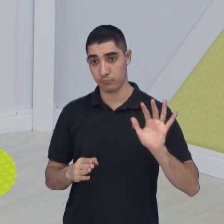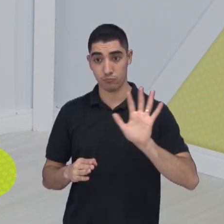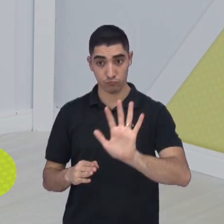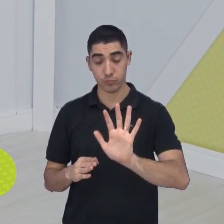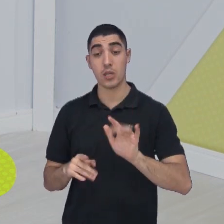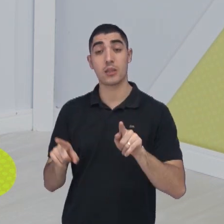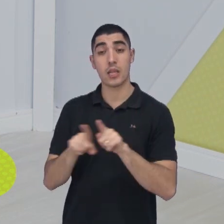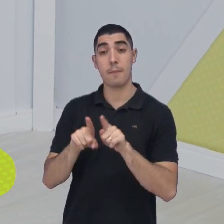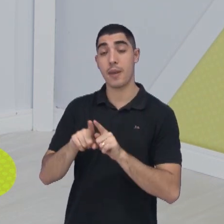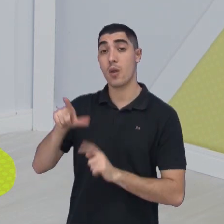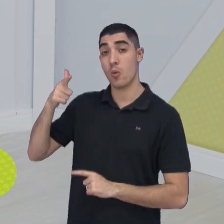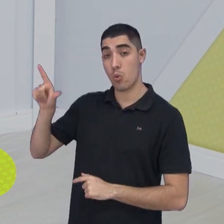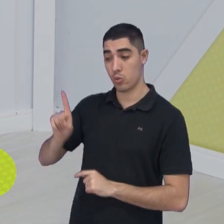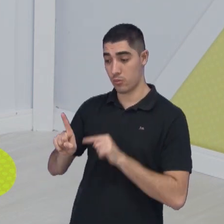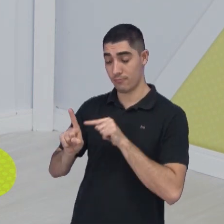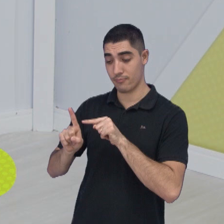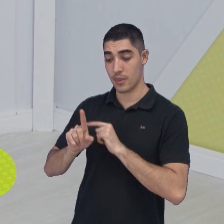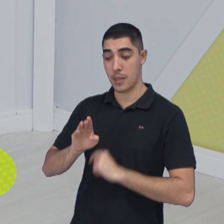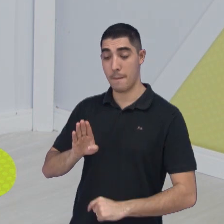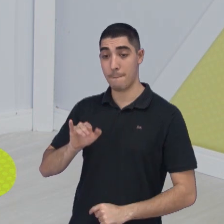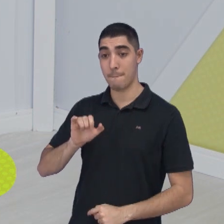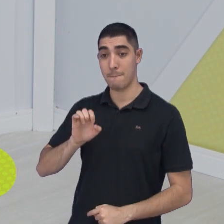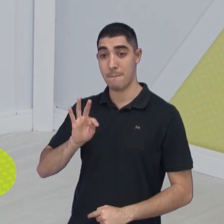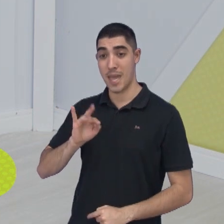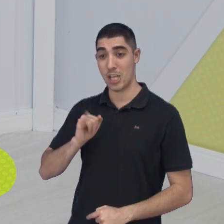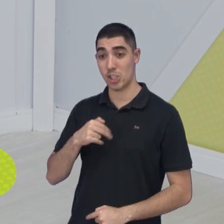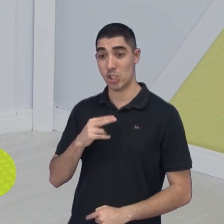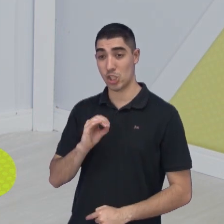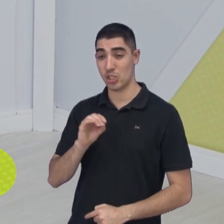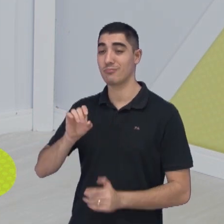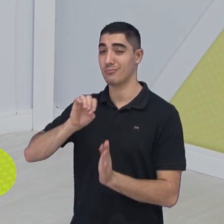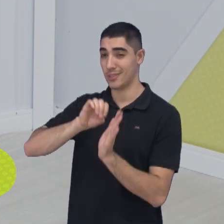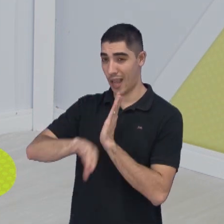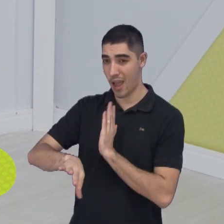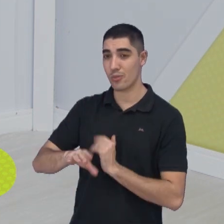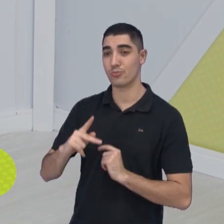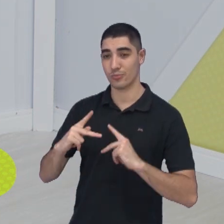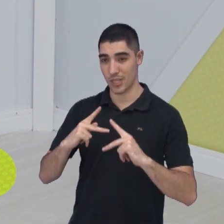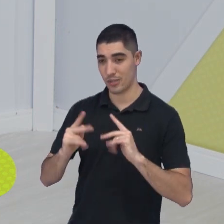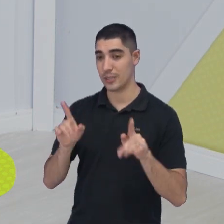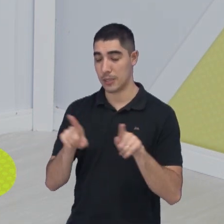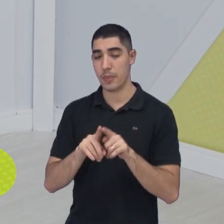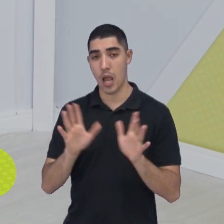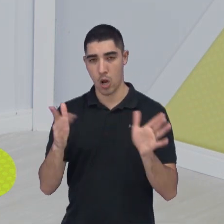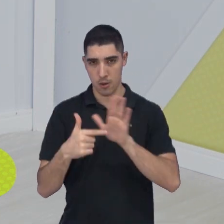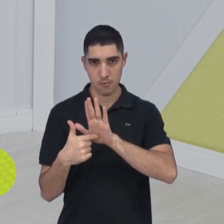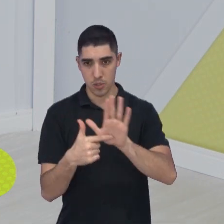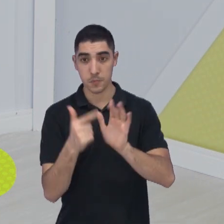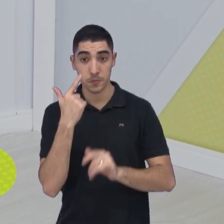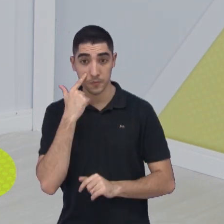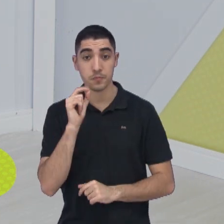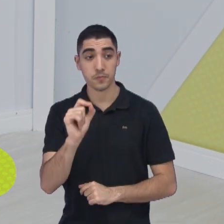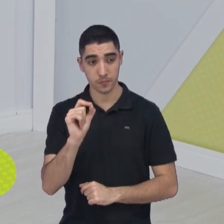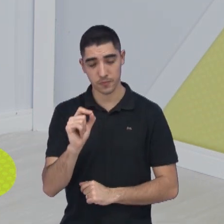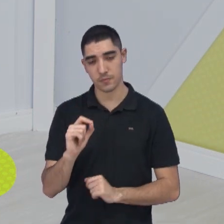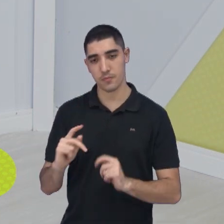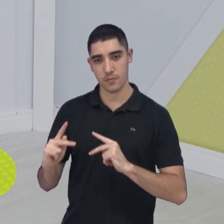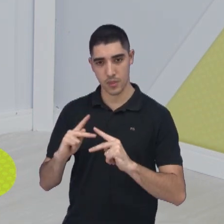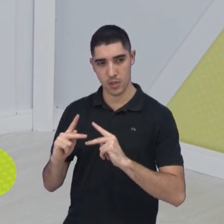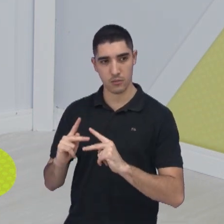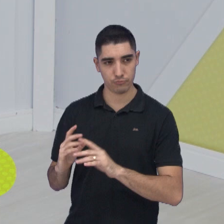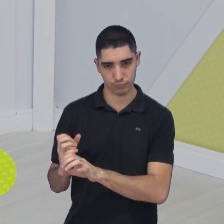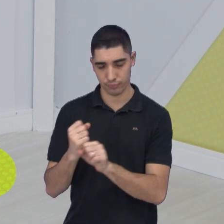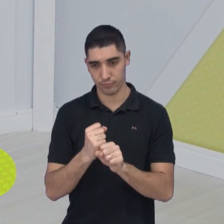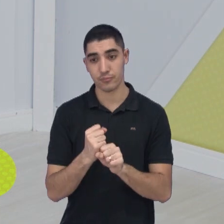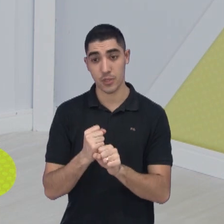que saiu do São José, que ele nem está aqui relacionado, já a gente fala sobre isso. E agora sim, quem gosta de basquete gosta de números, as parciais dos quartos, para você ter uma